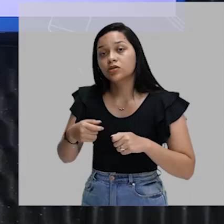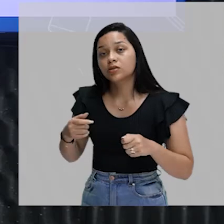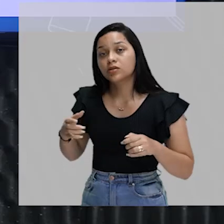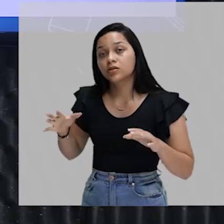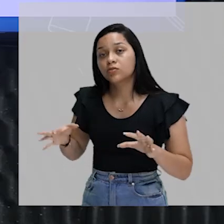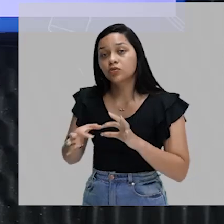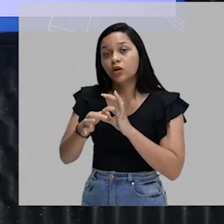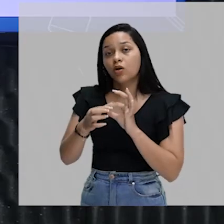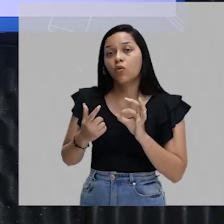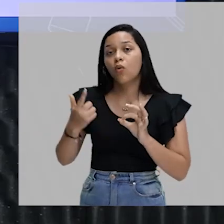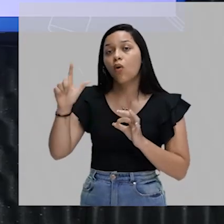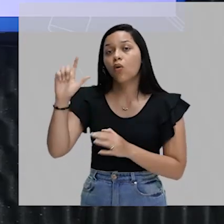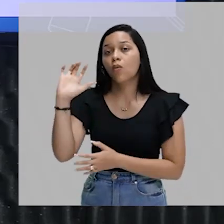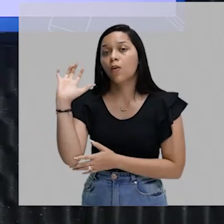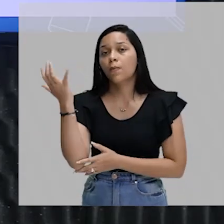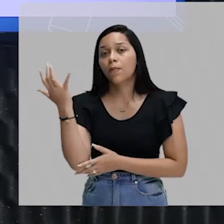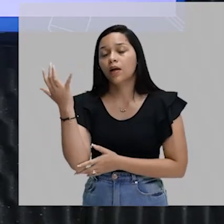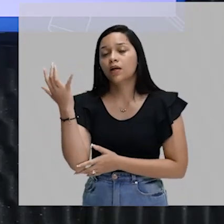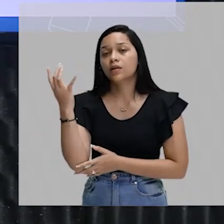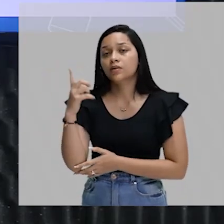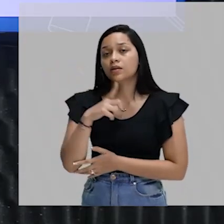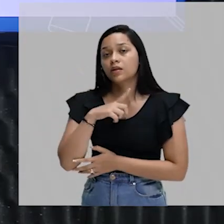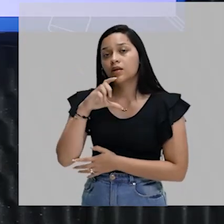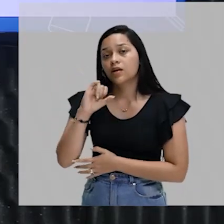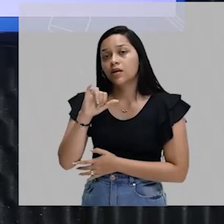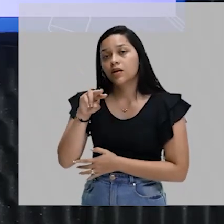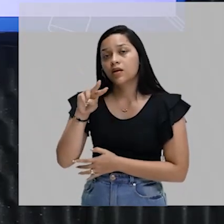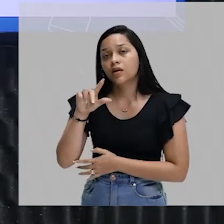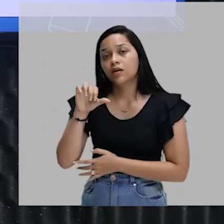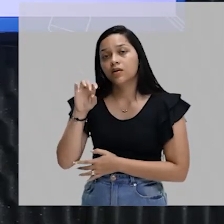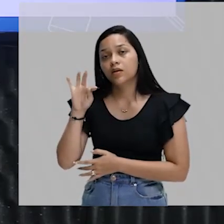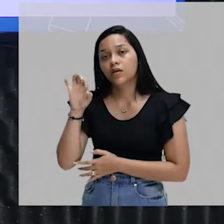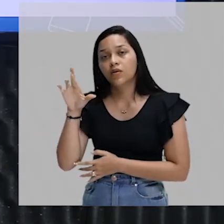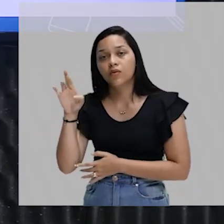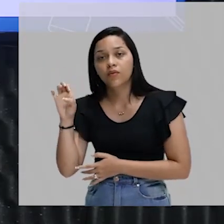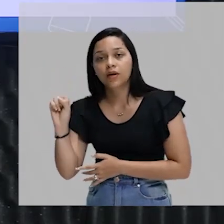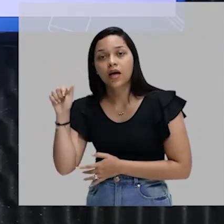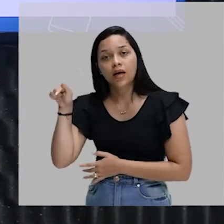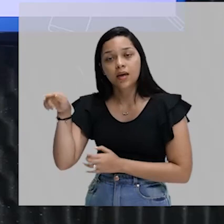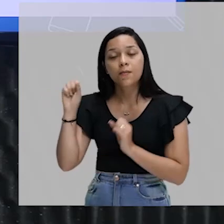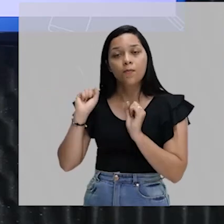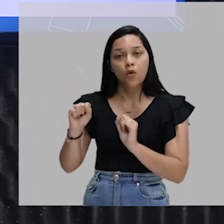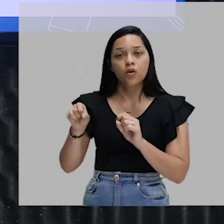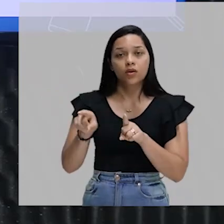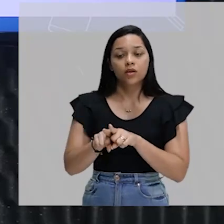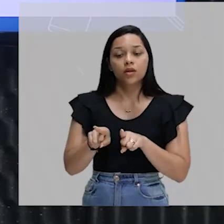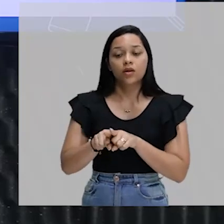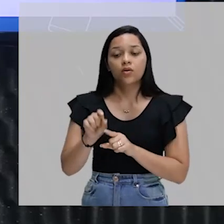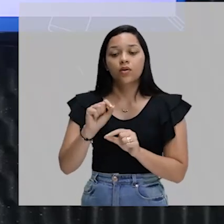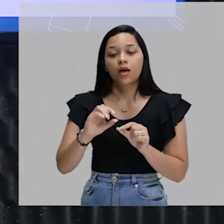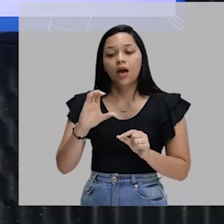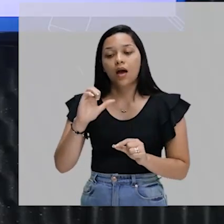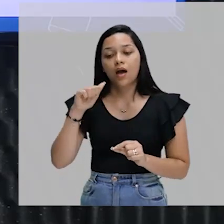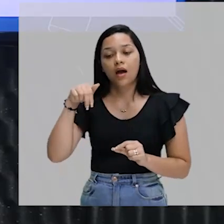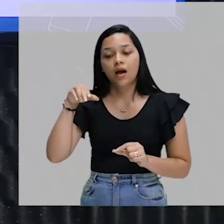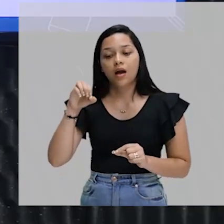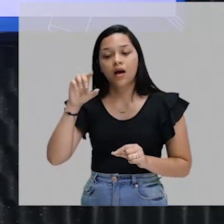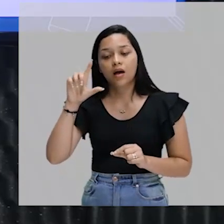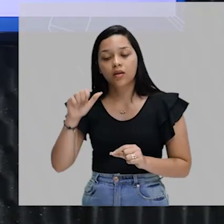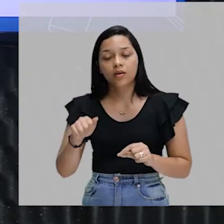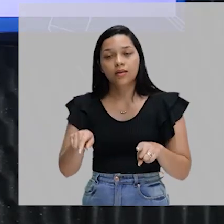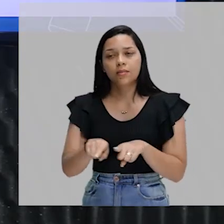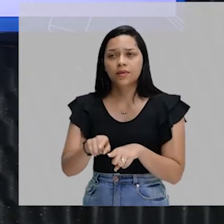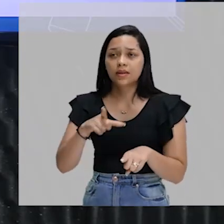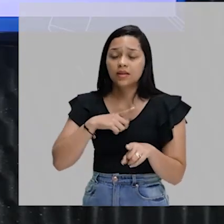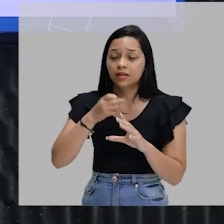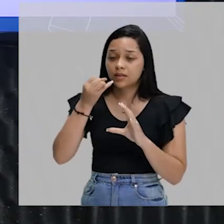outras plantas, né? Que são silvestres. Aqui ela pode. Essas plantas aqui, no caso, a canola. E ela pode passar